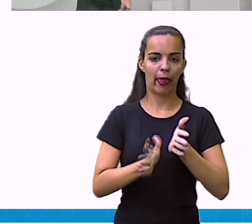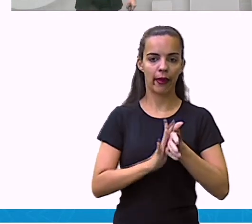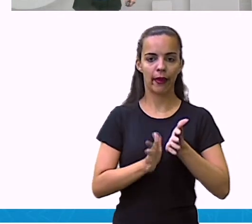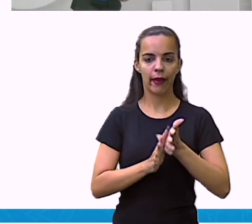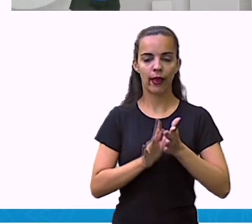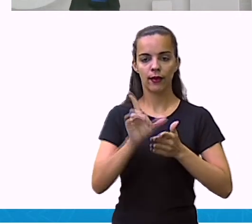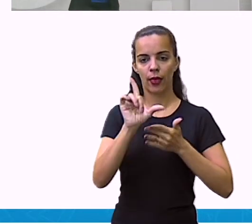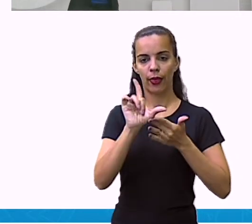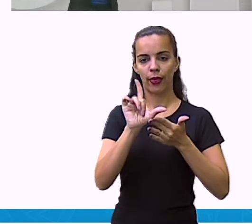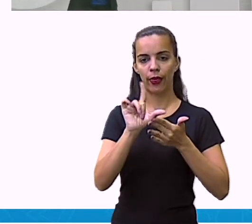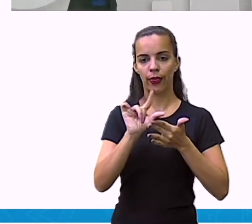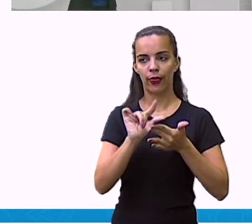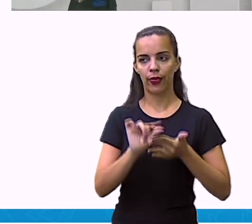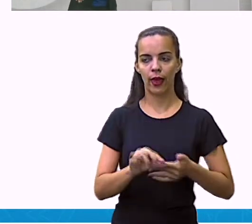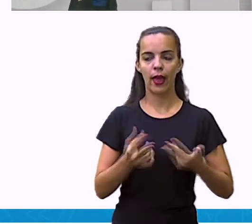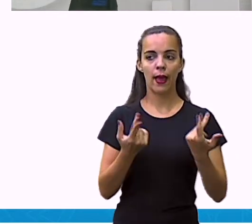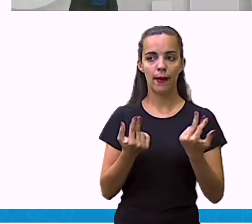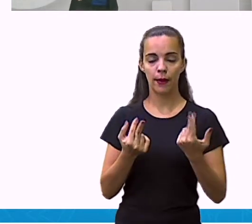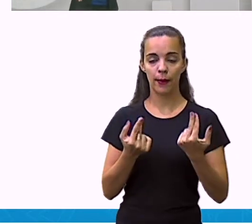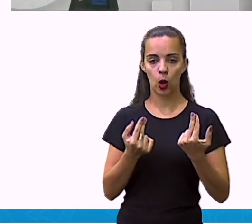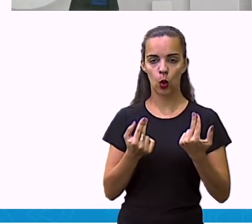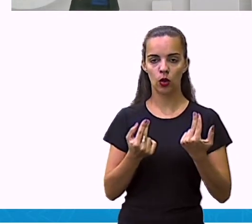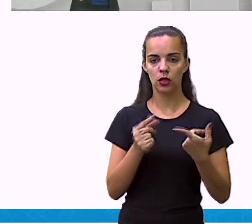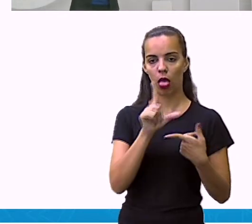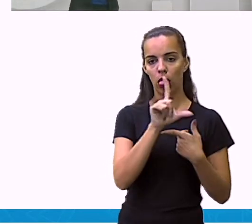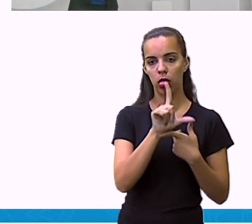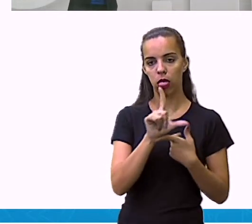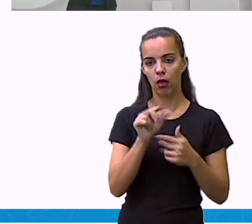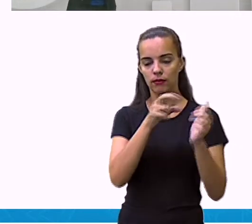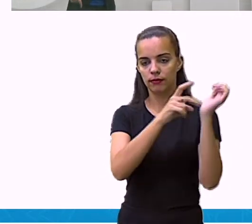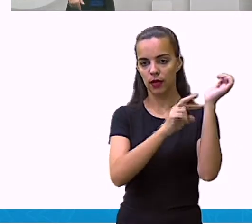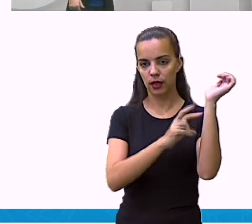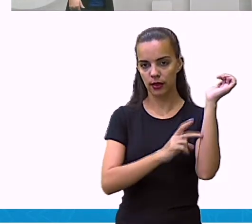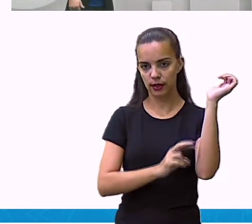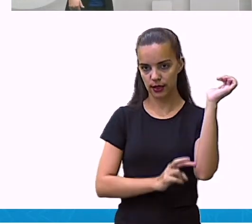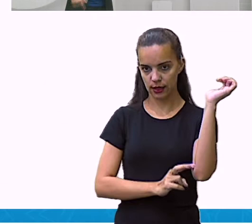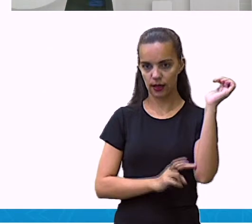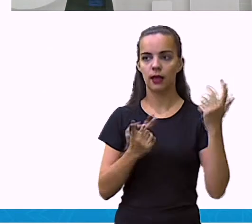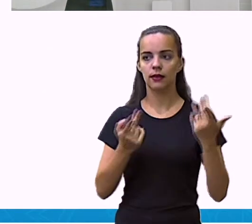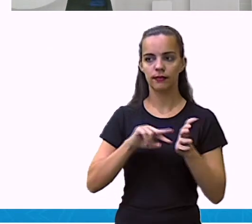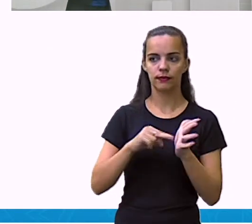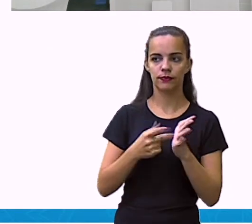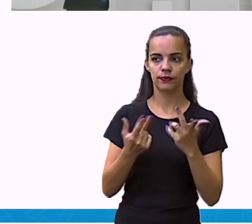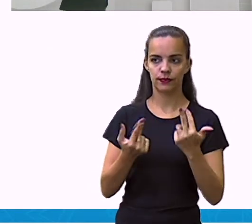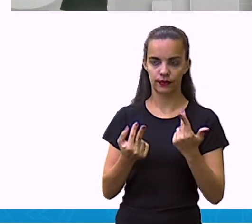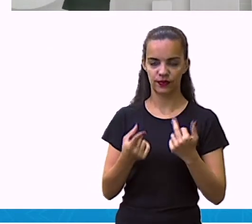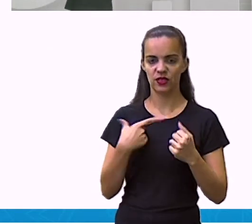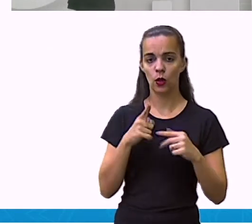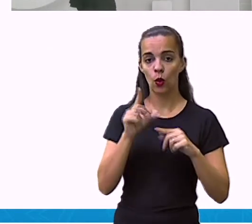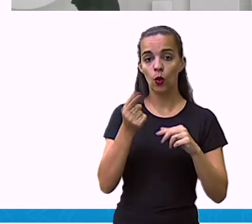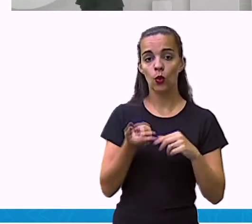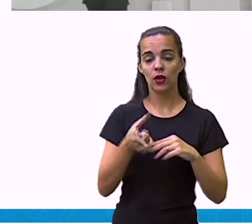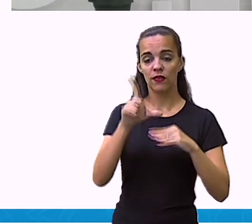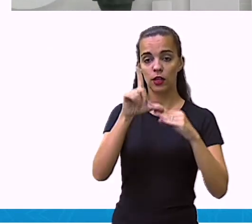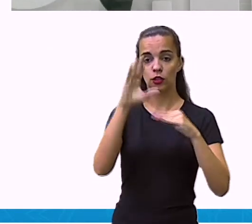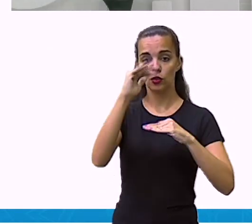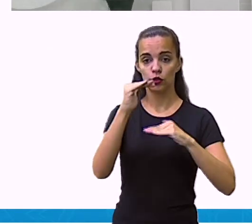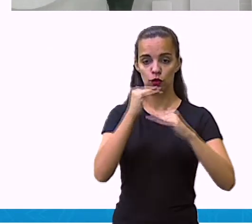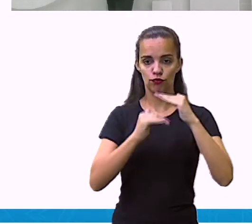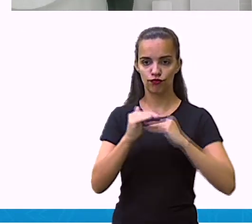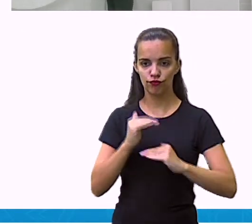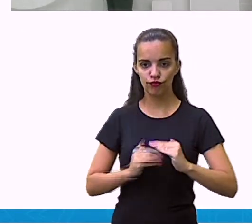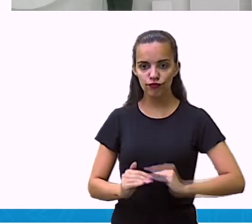pessoal? Então, quando decresce, significa que vai descer, vai diminuir. Ou seja, eu